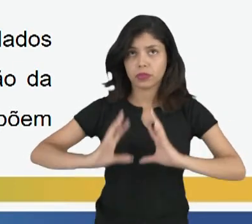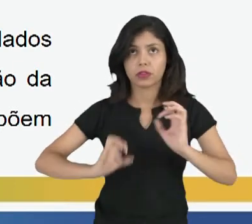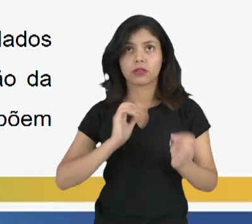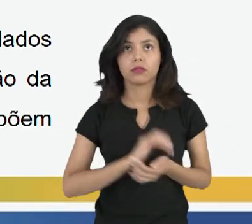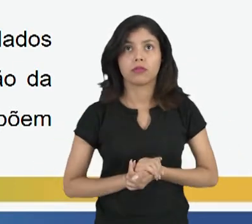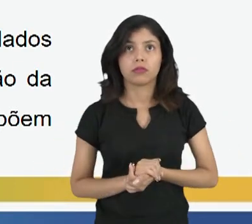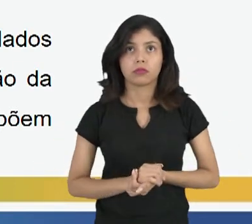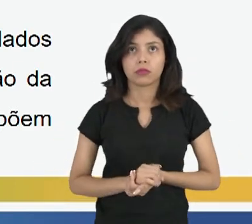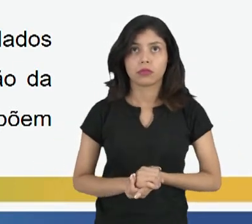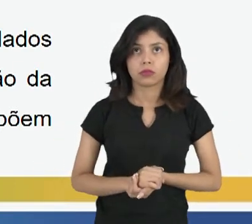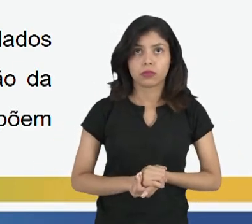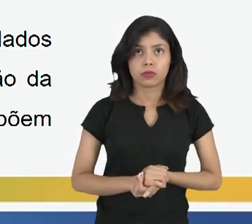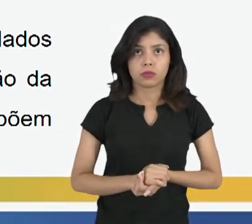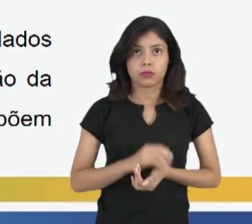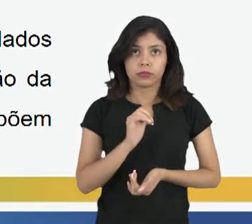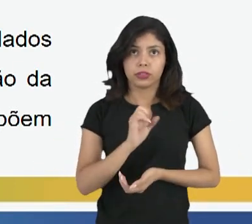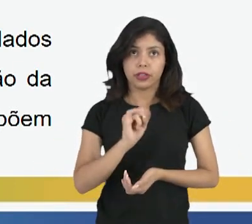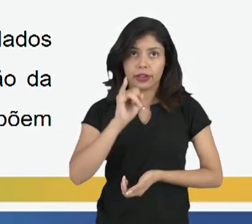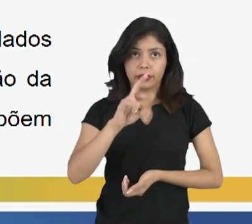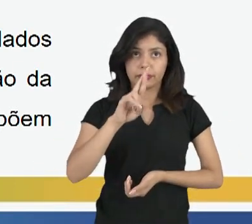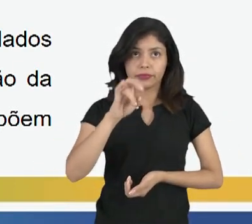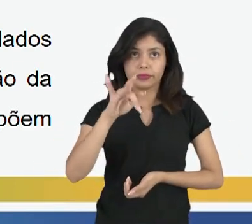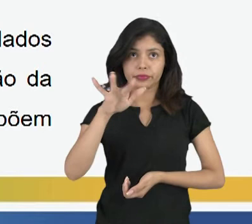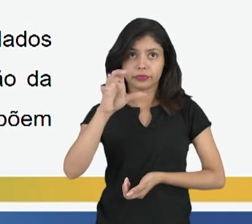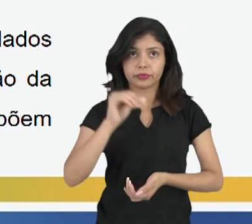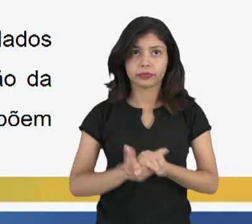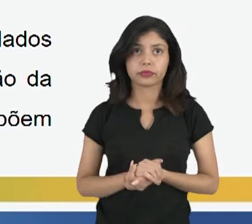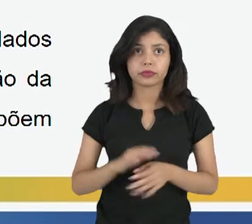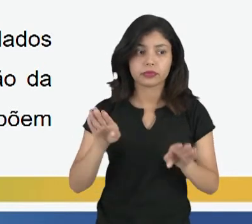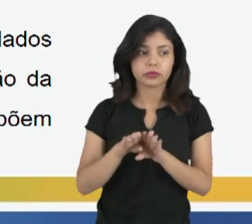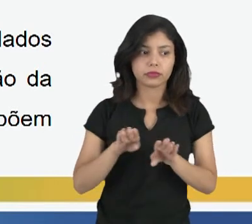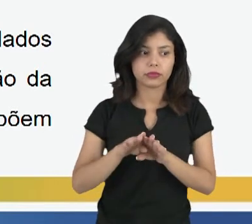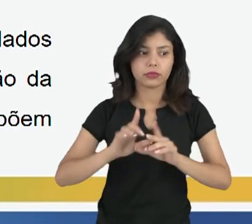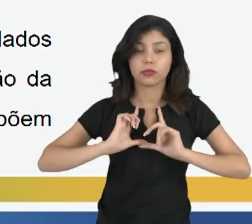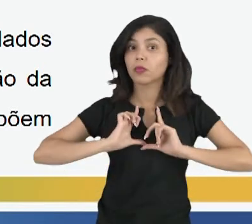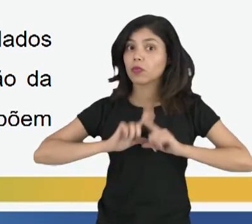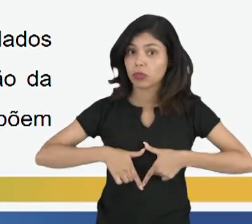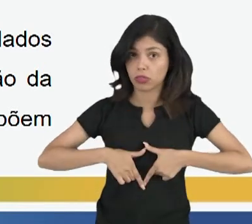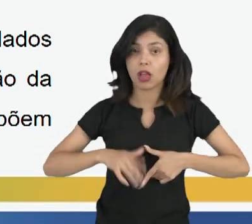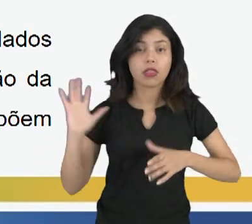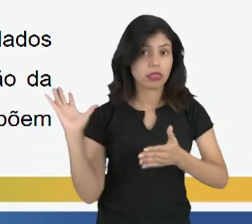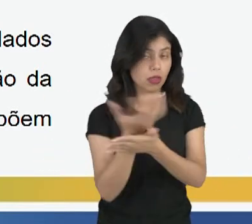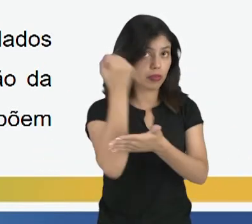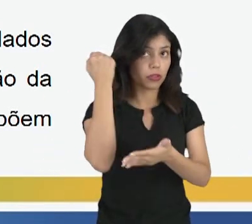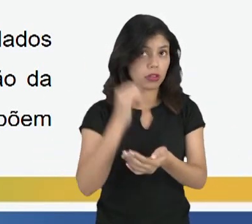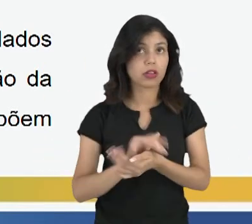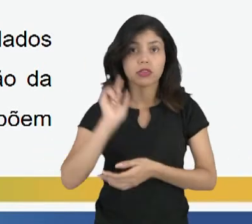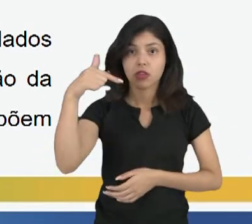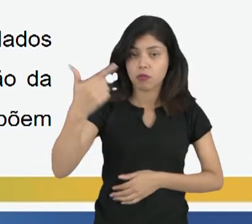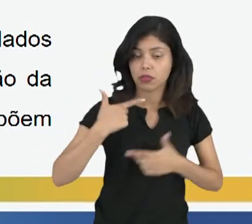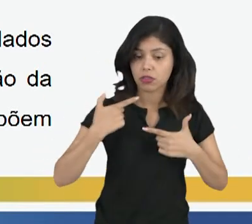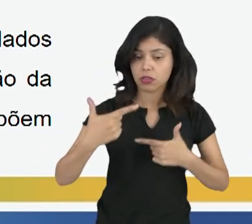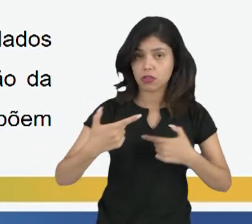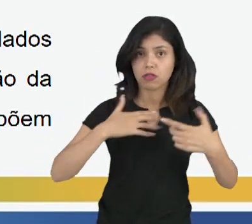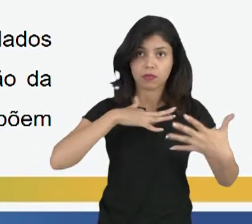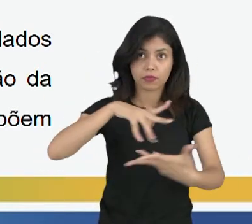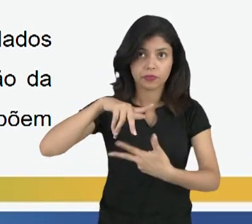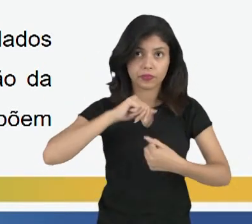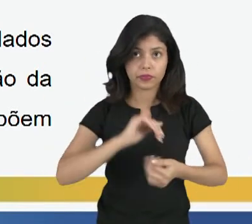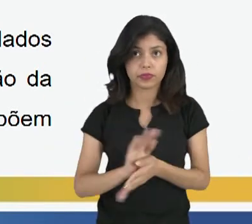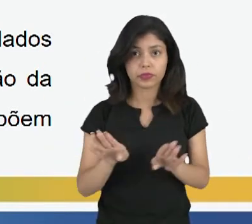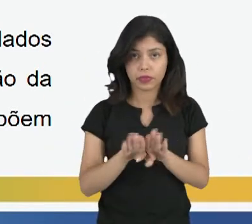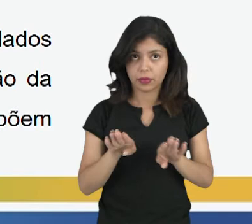entre palestinos e israelenses desde que saiu se tornou um estado independente depois da segunda guerra mundial